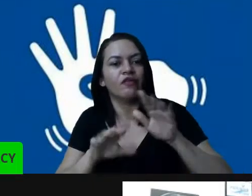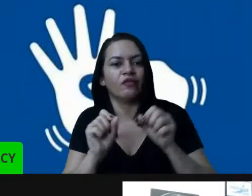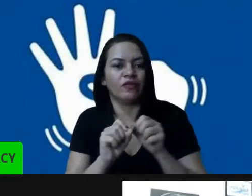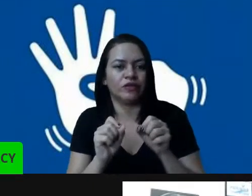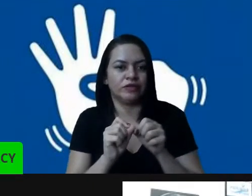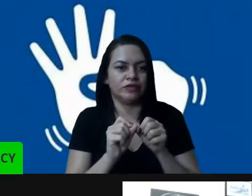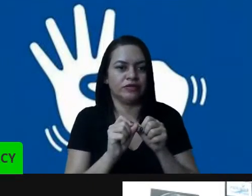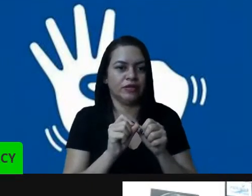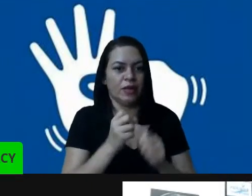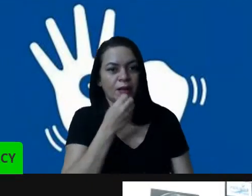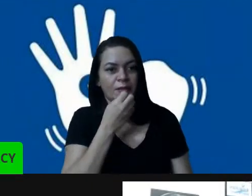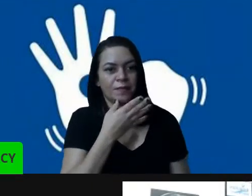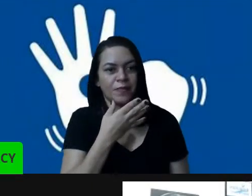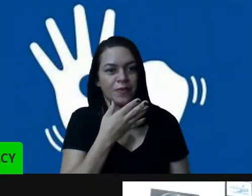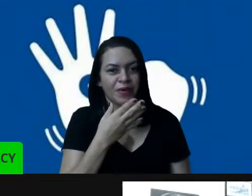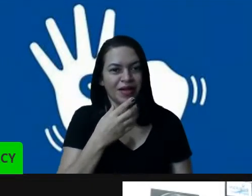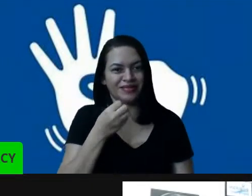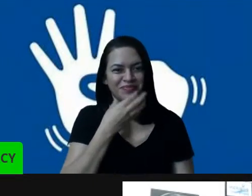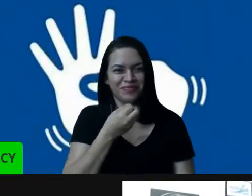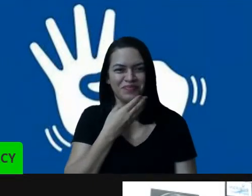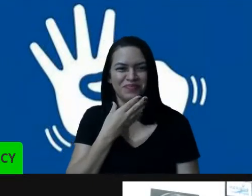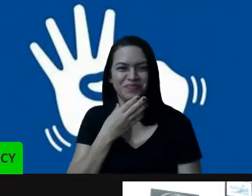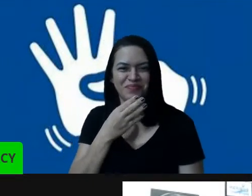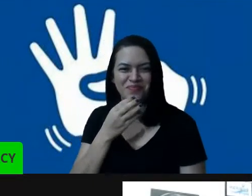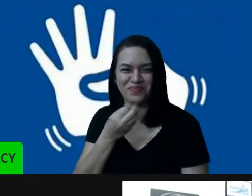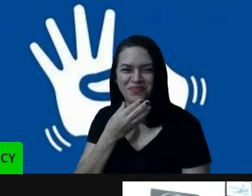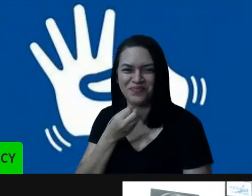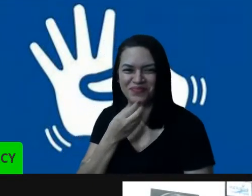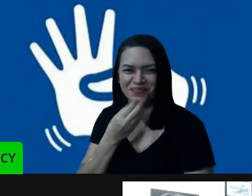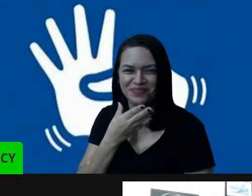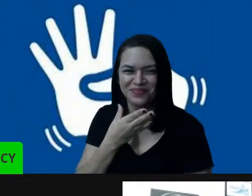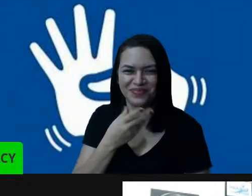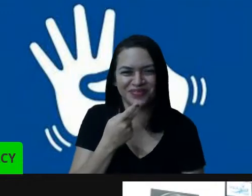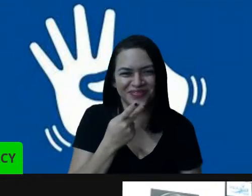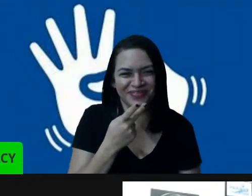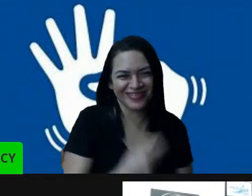É boazinha? Fala pra gente aí.